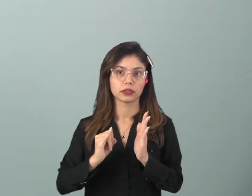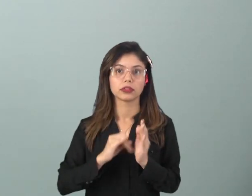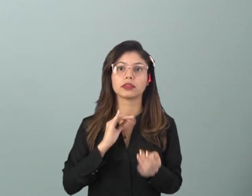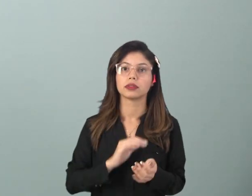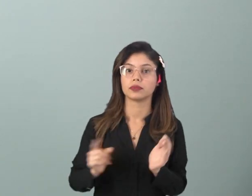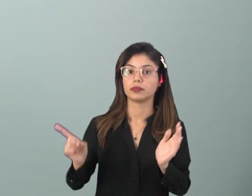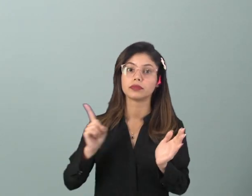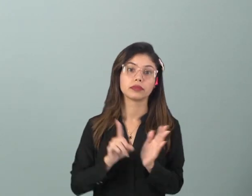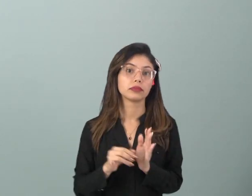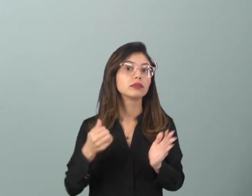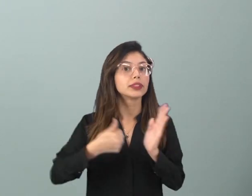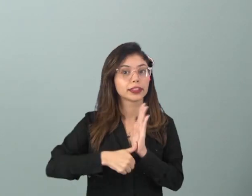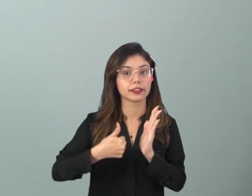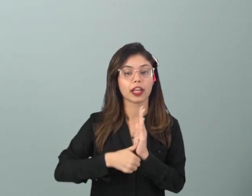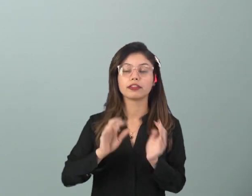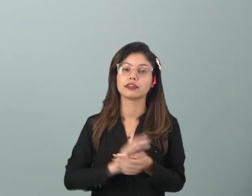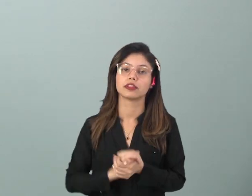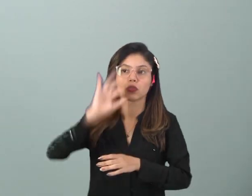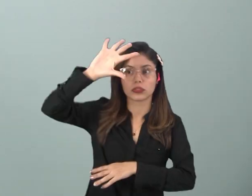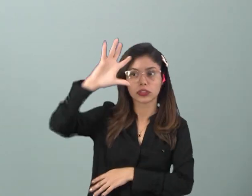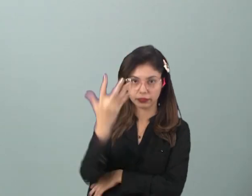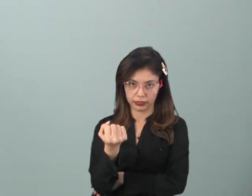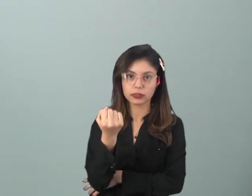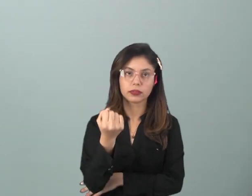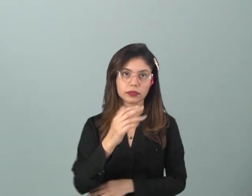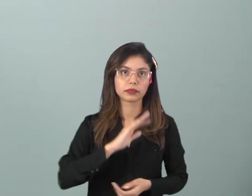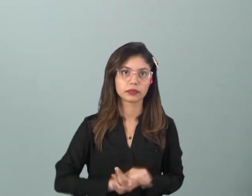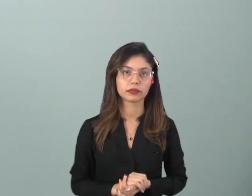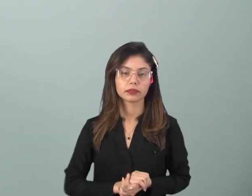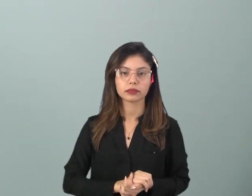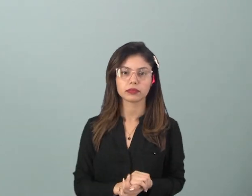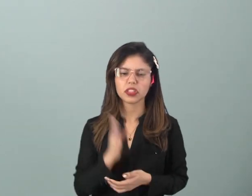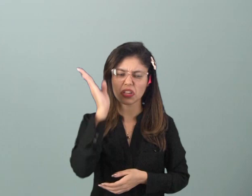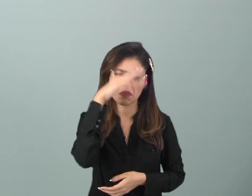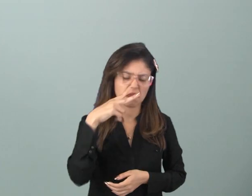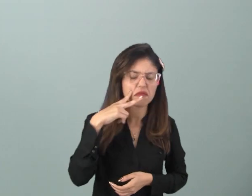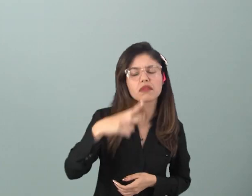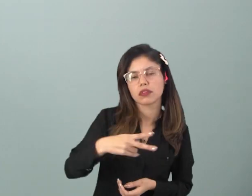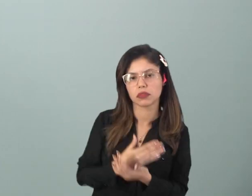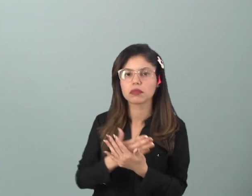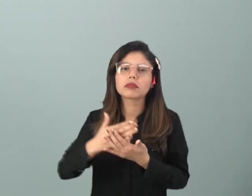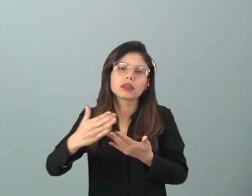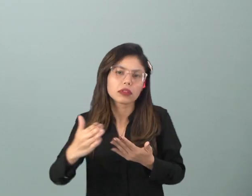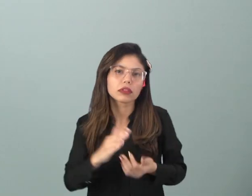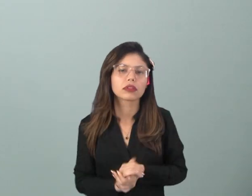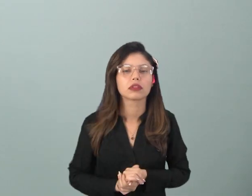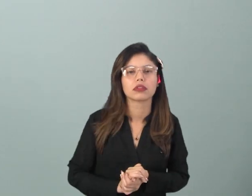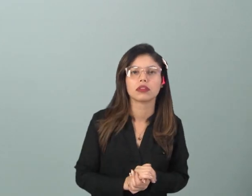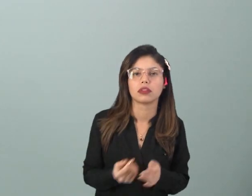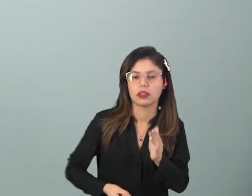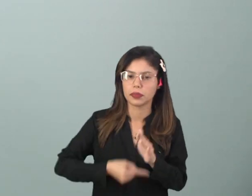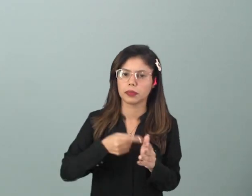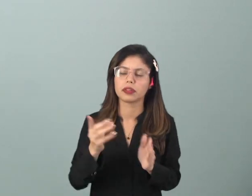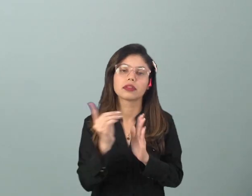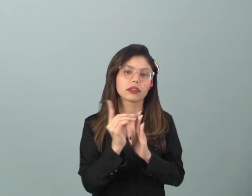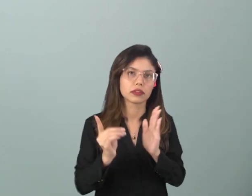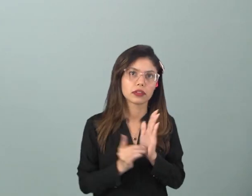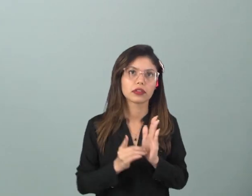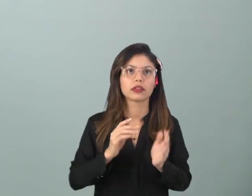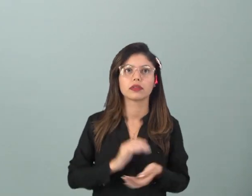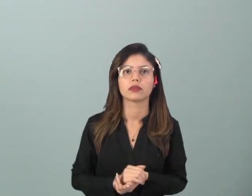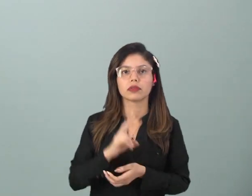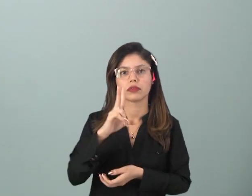com os africanos, né? E ele era mal visto no início, né? Nas primeiras décadas do